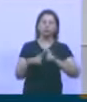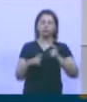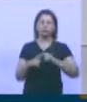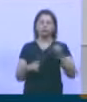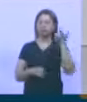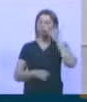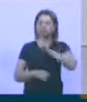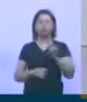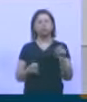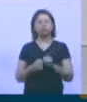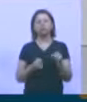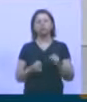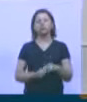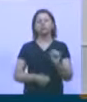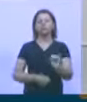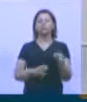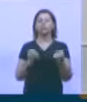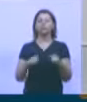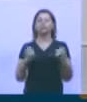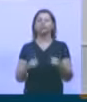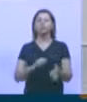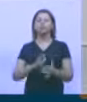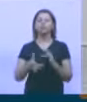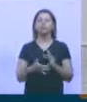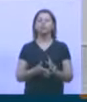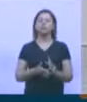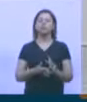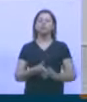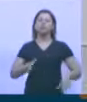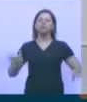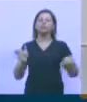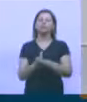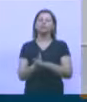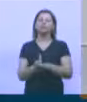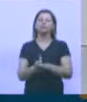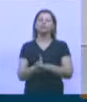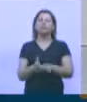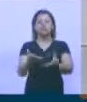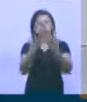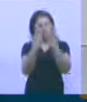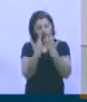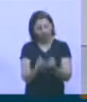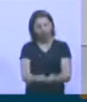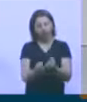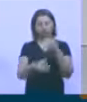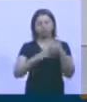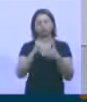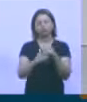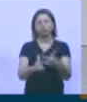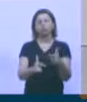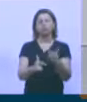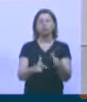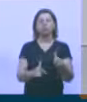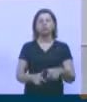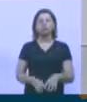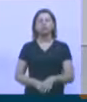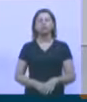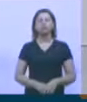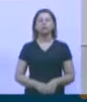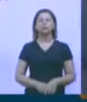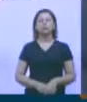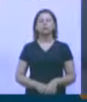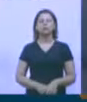conseguem fazer aquilo que eles precisam fazer, Jesus entra e toma posse da situação. Psychiatry